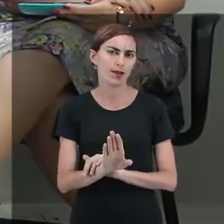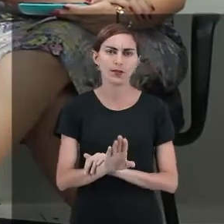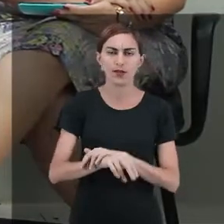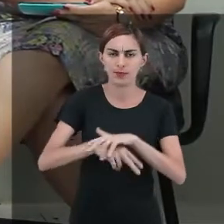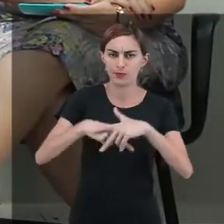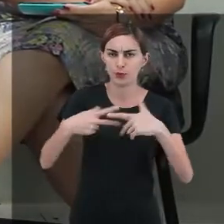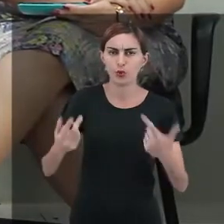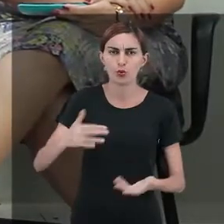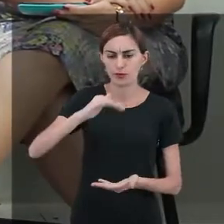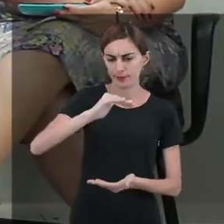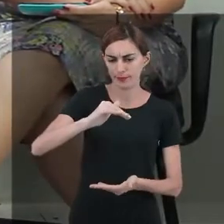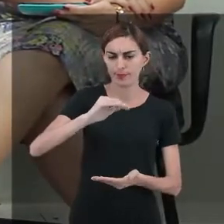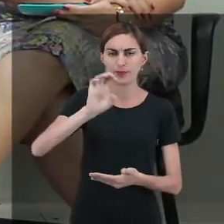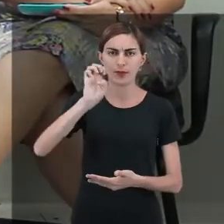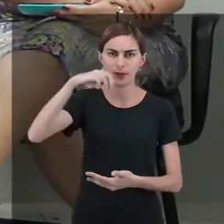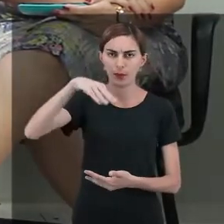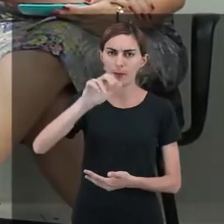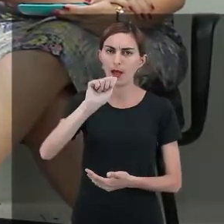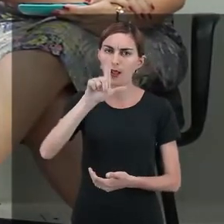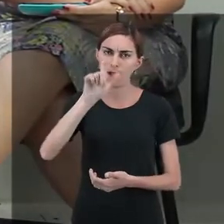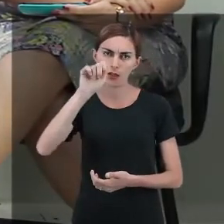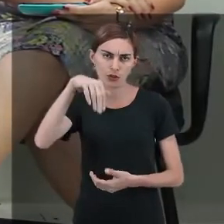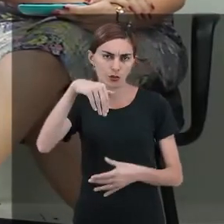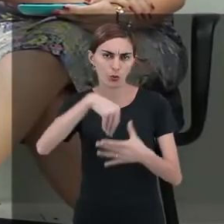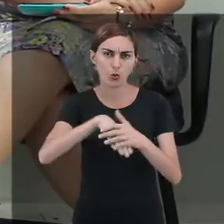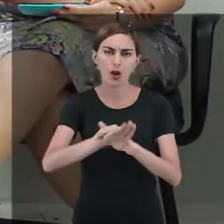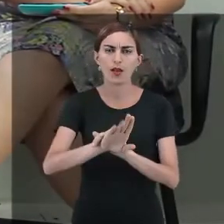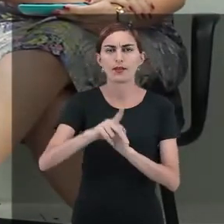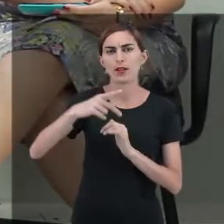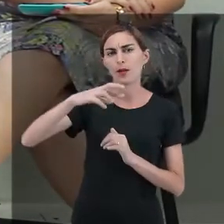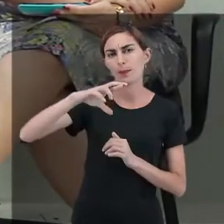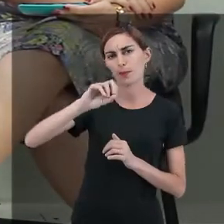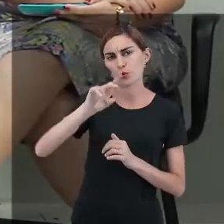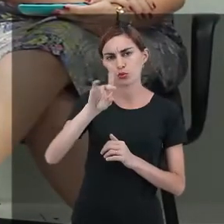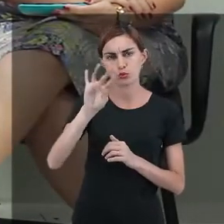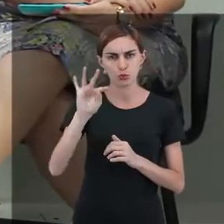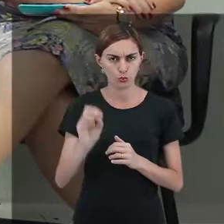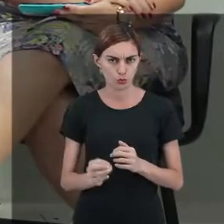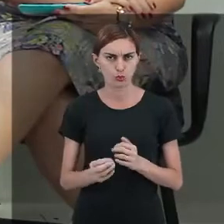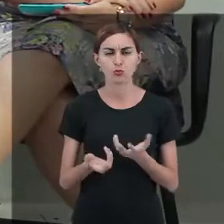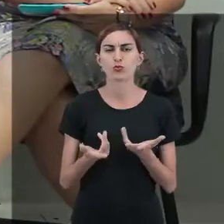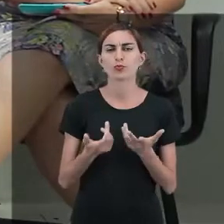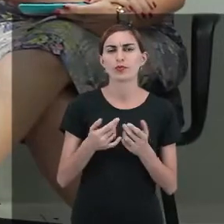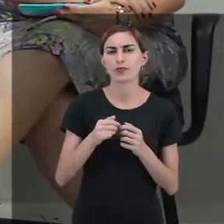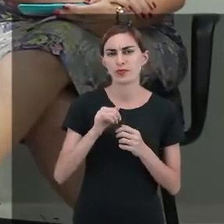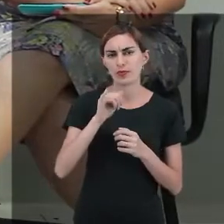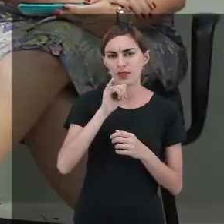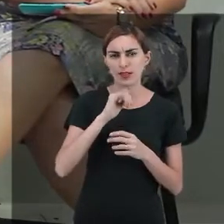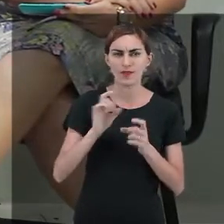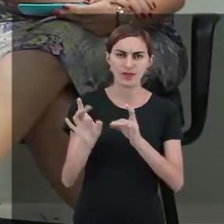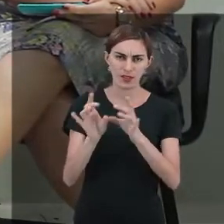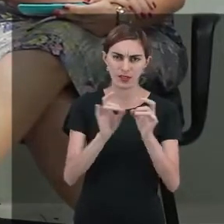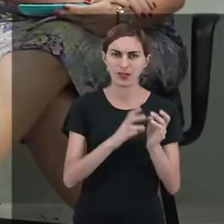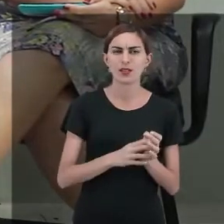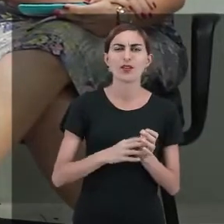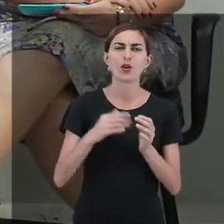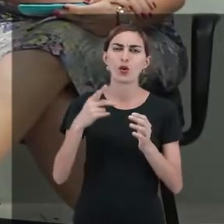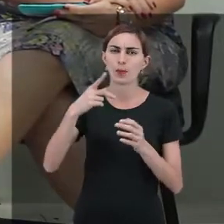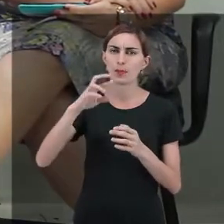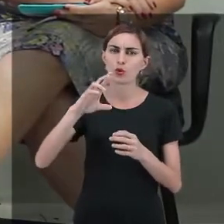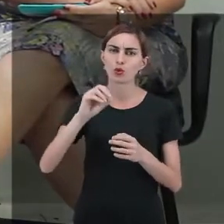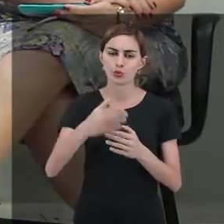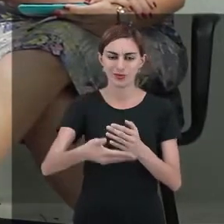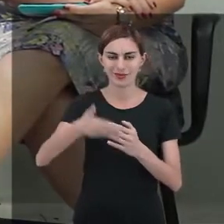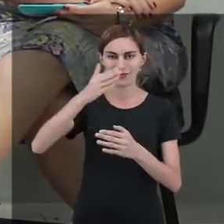servia para armazenar o produto. Né? Um exemplo era os mercantis, as vendas, onde o produto ficava